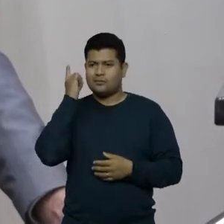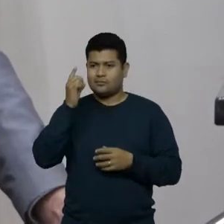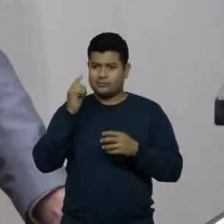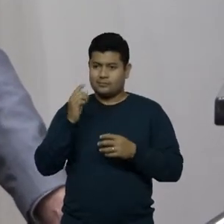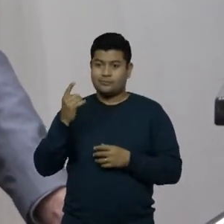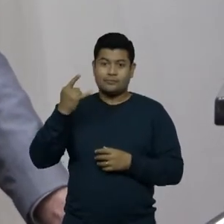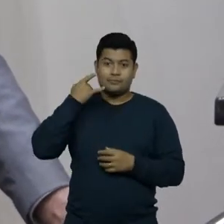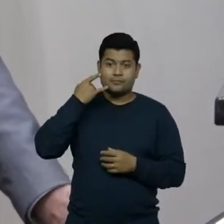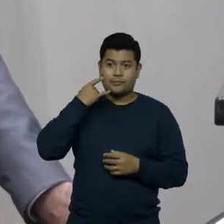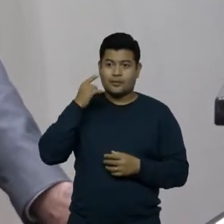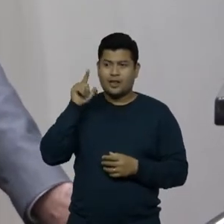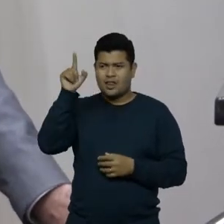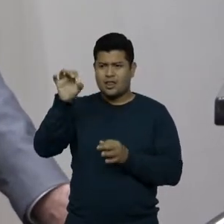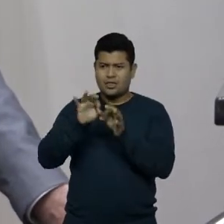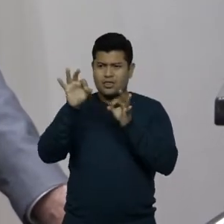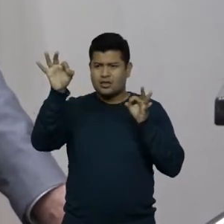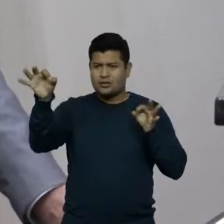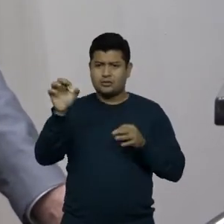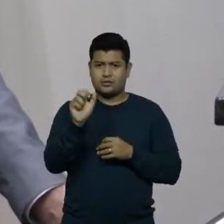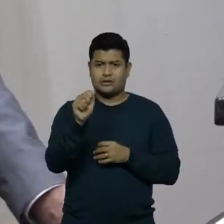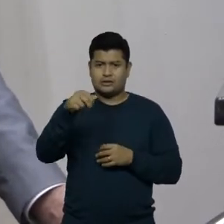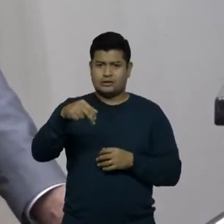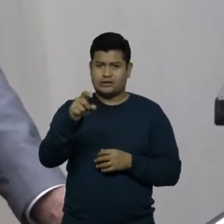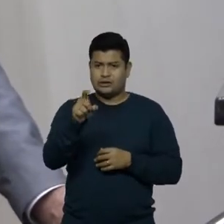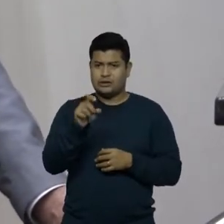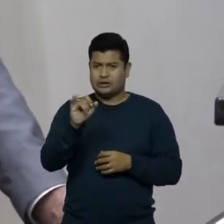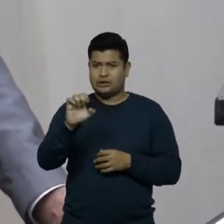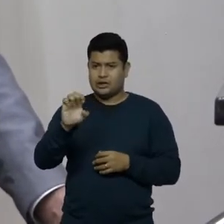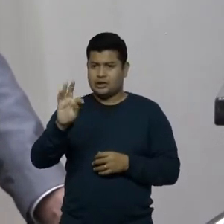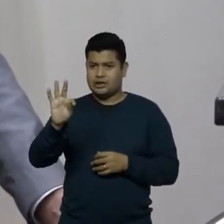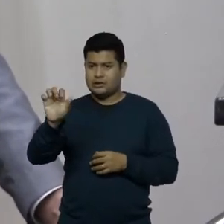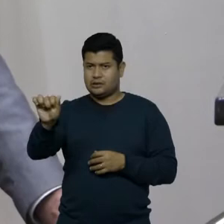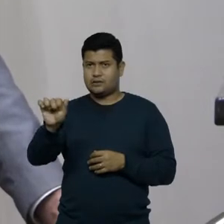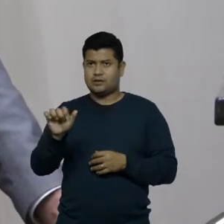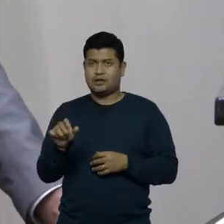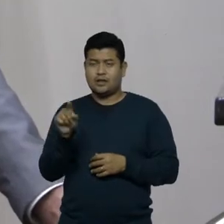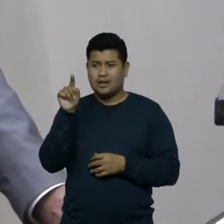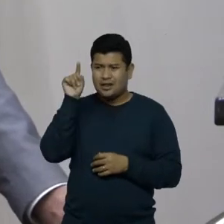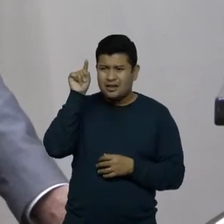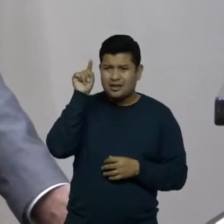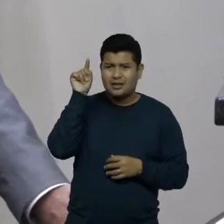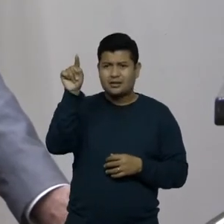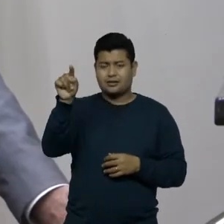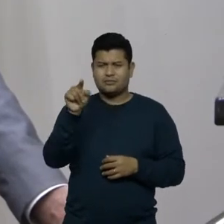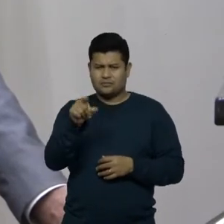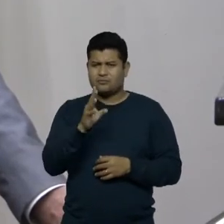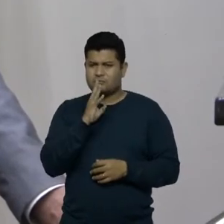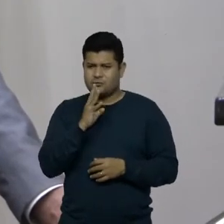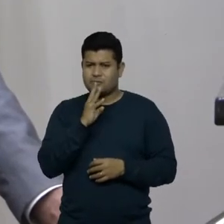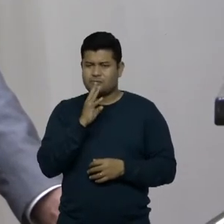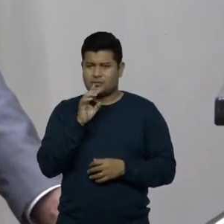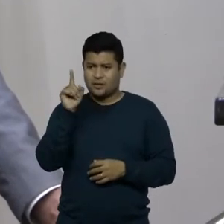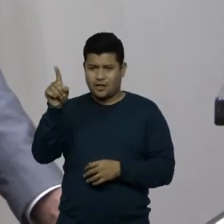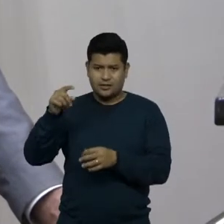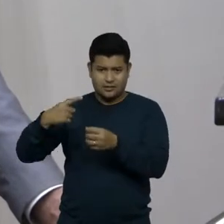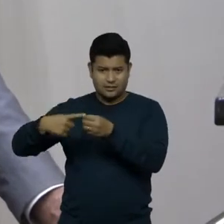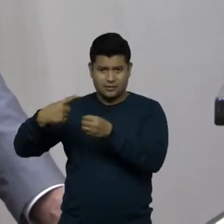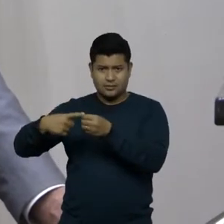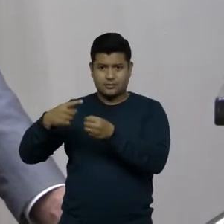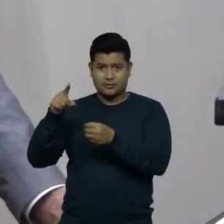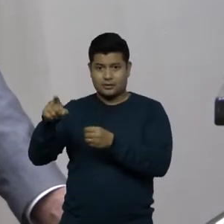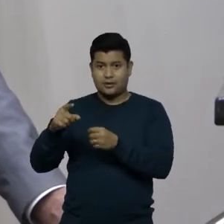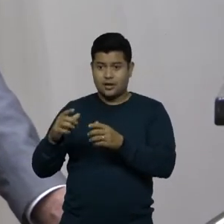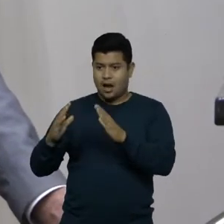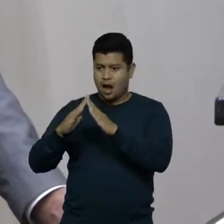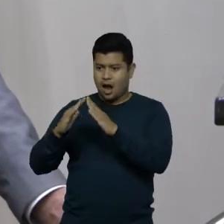interior deixe e tu tá na linha prateleira que vossa excelência conhece muito bem na casa de um